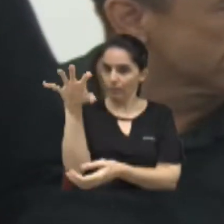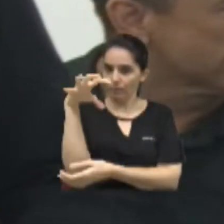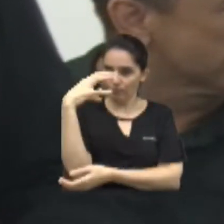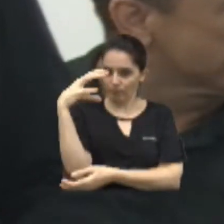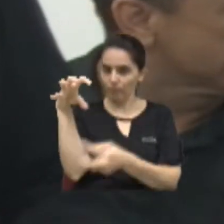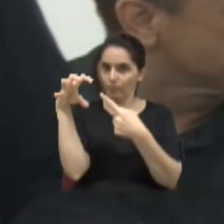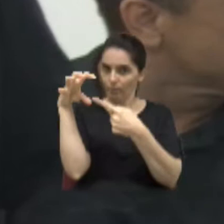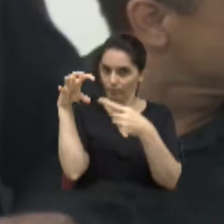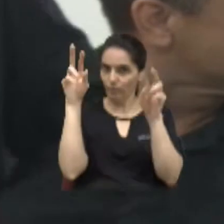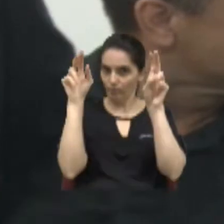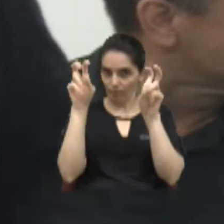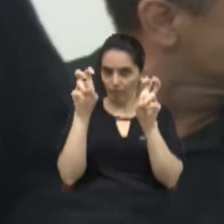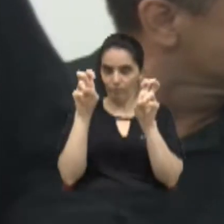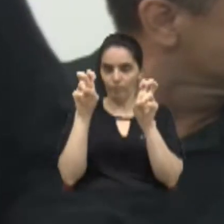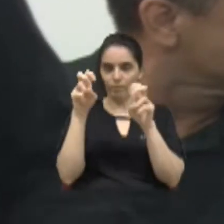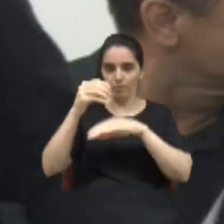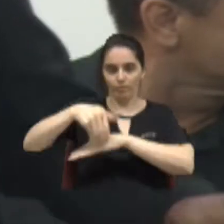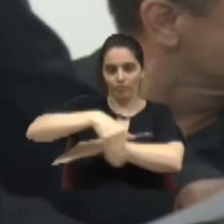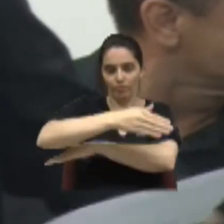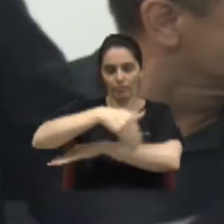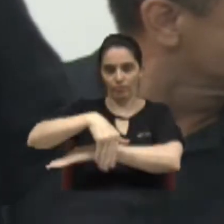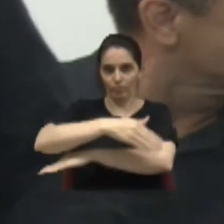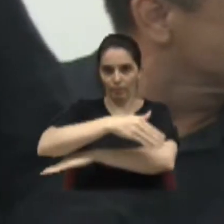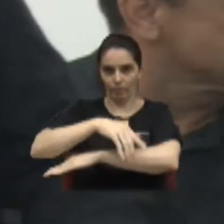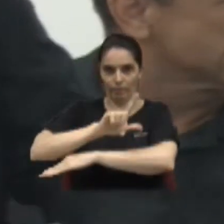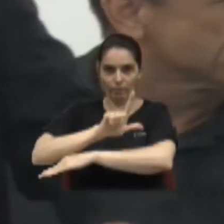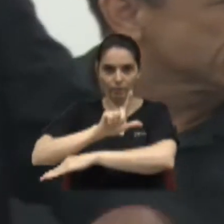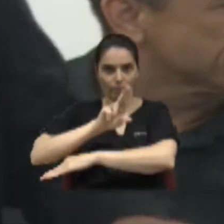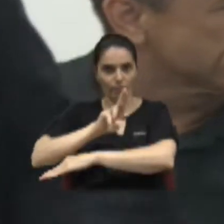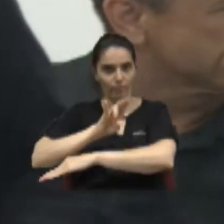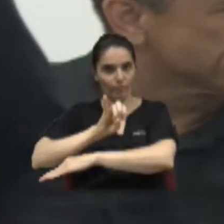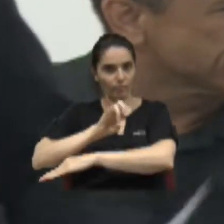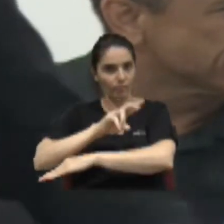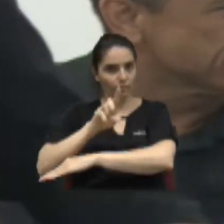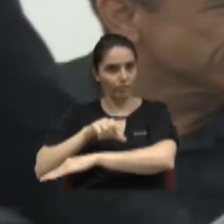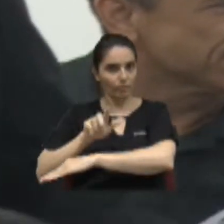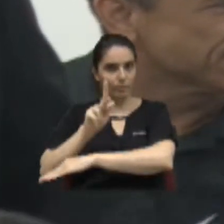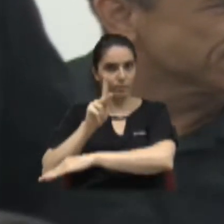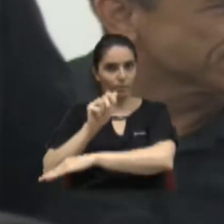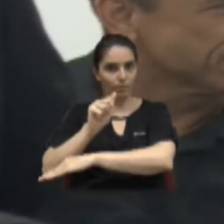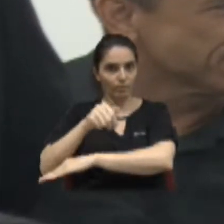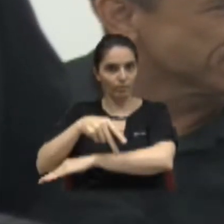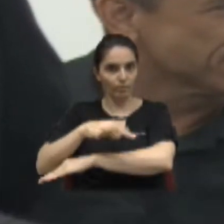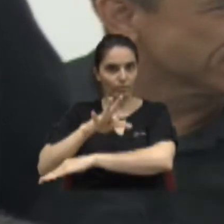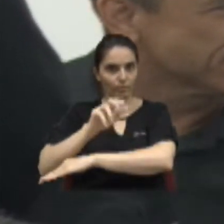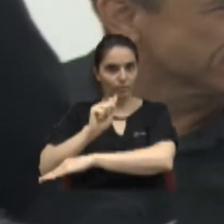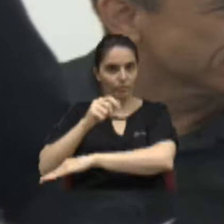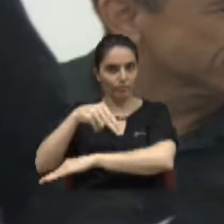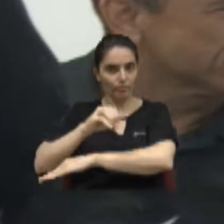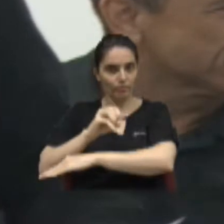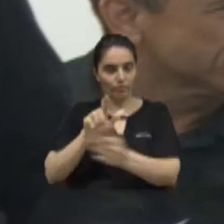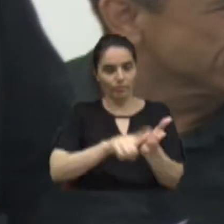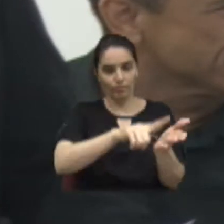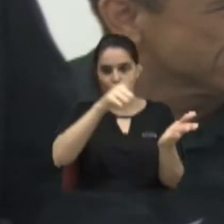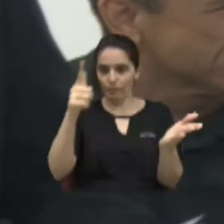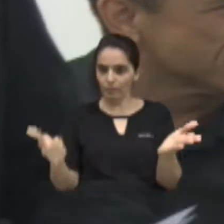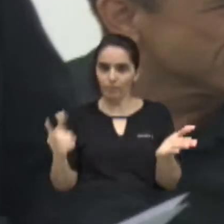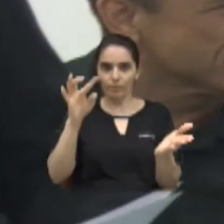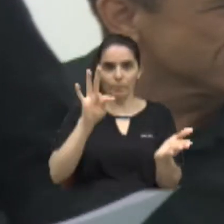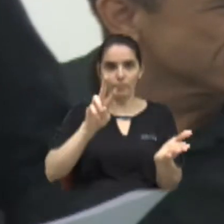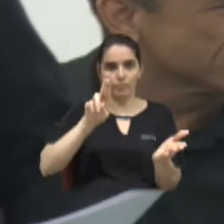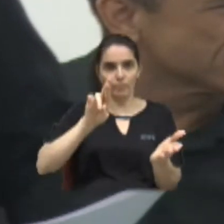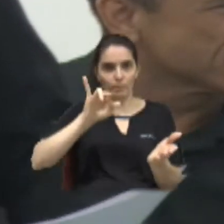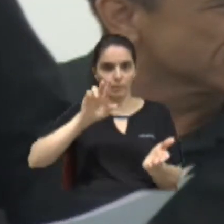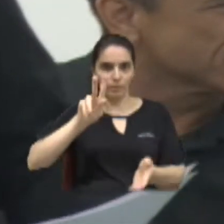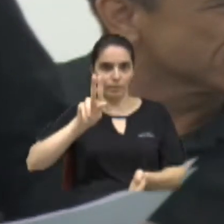eletrônica, lá do radar da Luiz Pântano, eu quero trazer uma matéria do jornal da Tribuna, que foi até matéria de capa